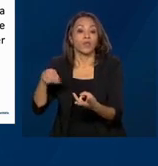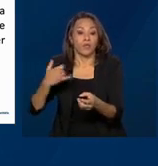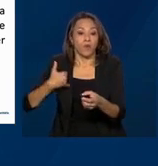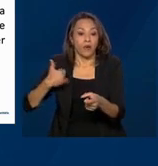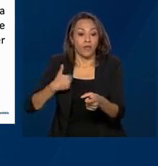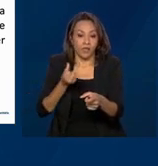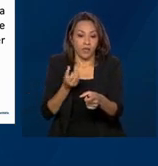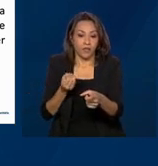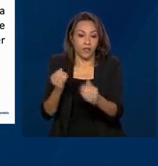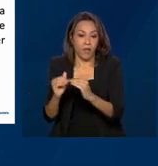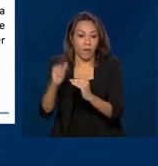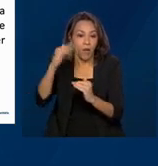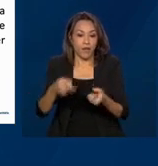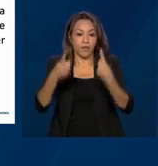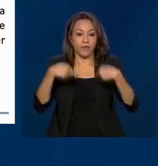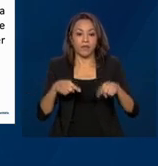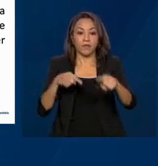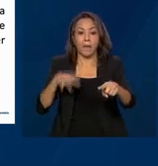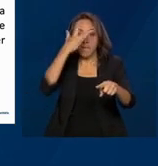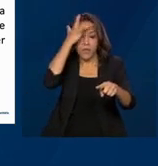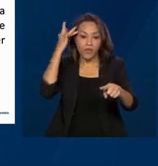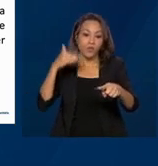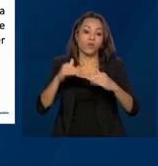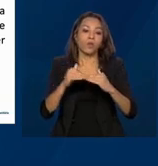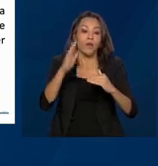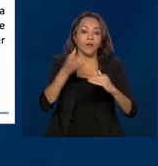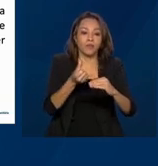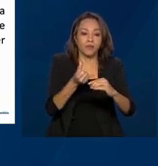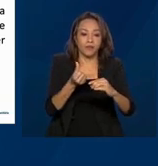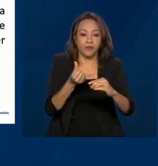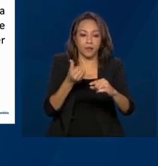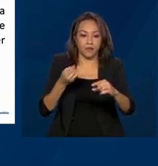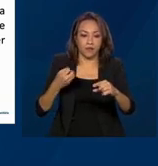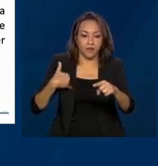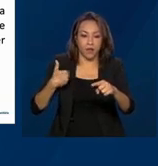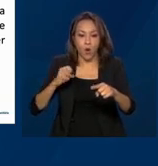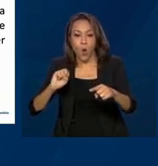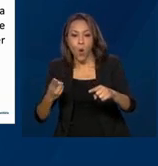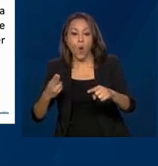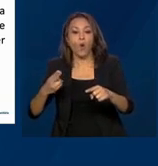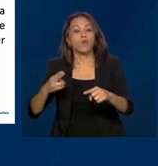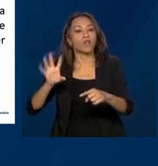60 anos e mais, pessoas com 60 anos ou mais